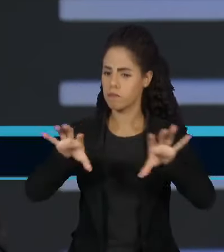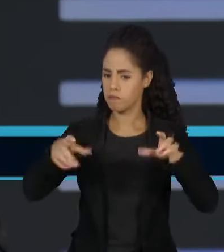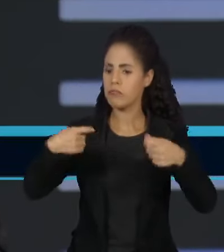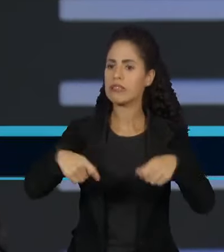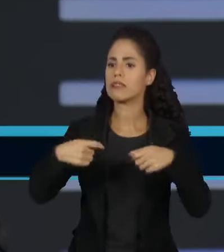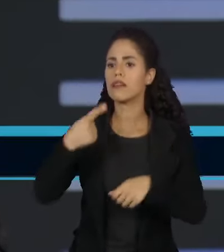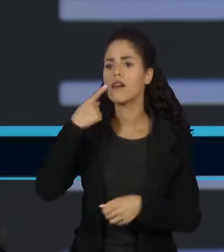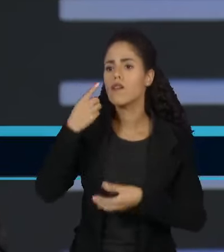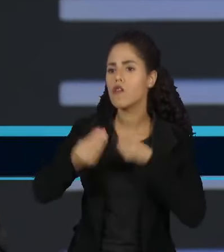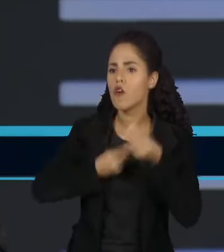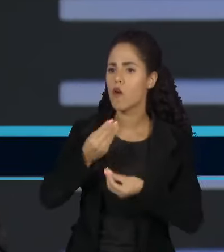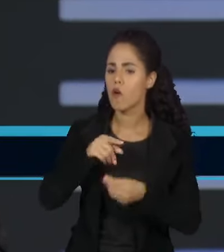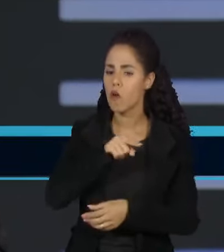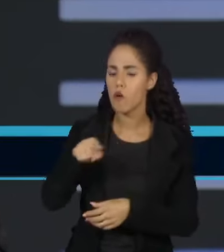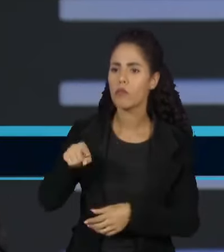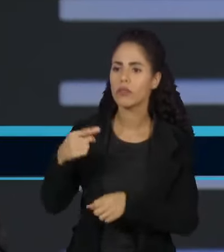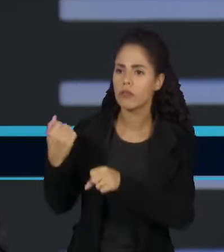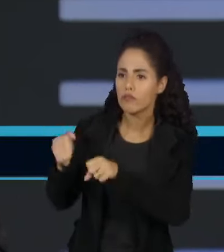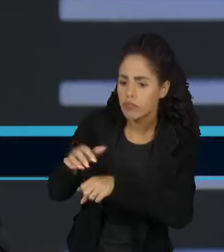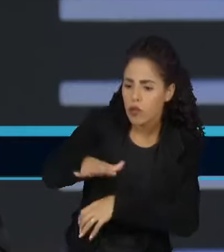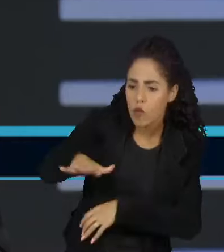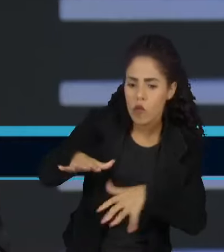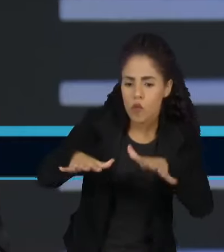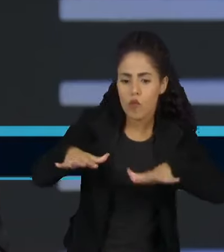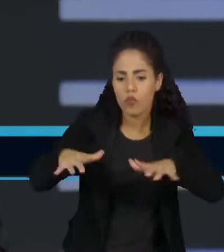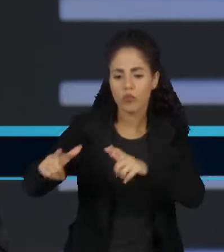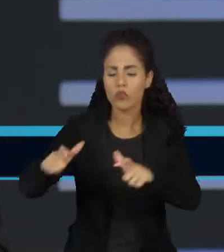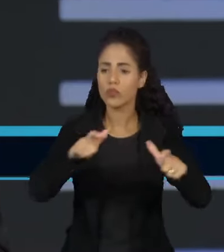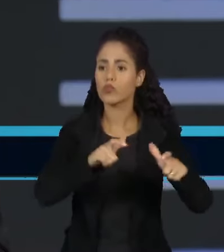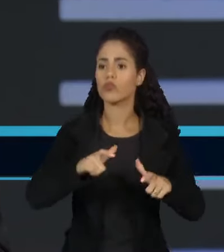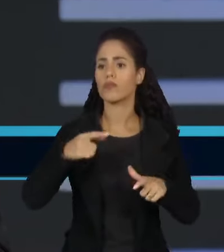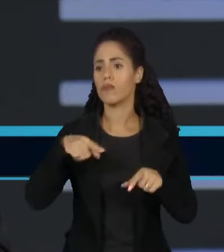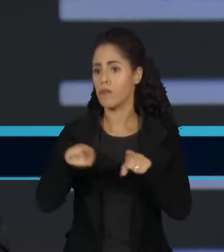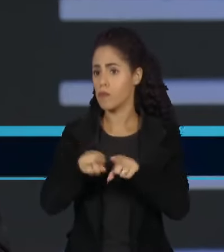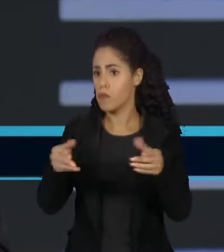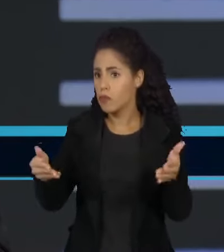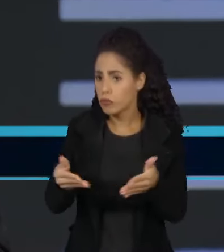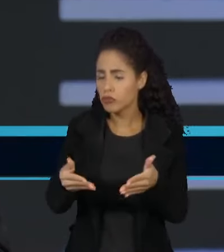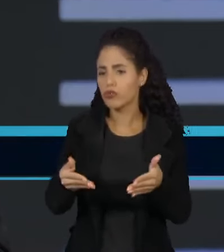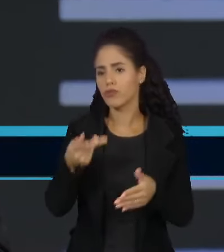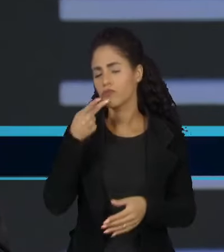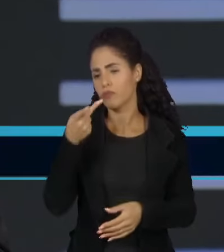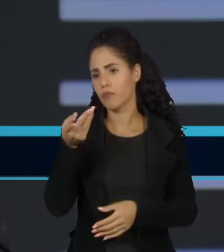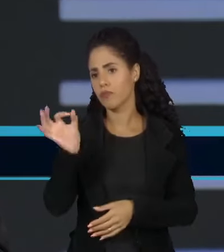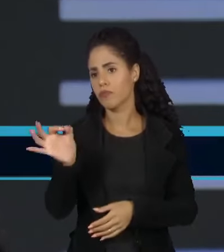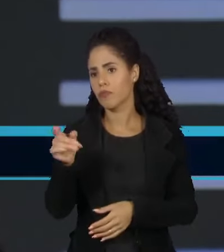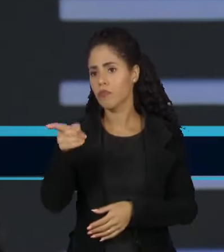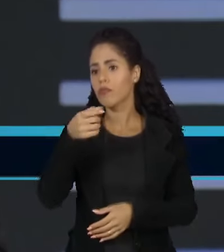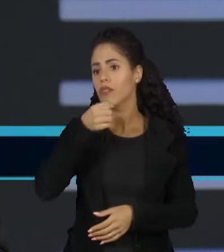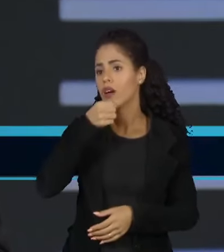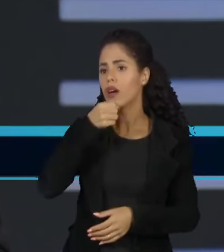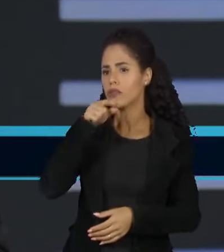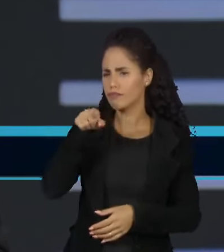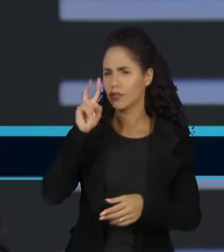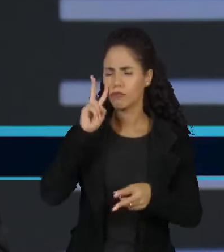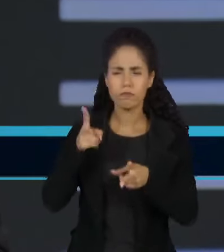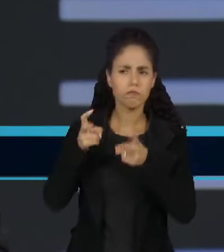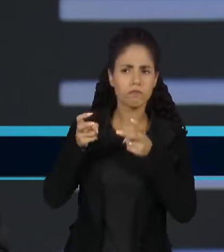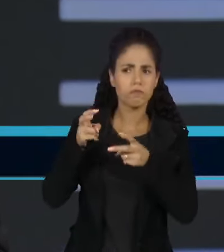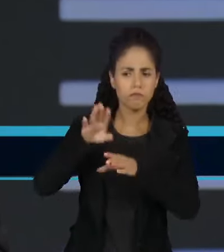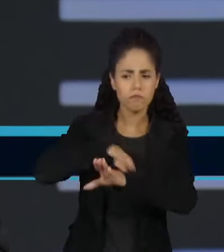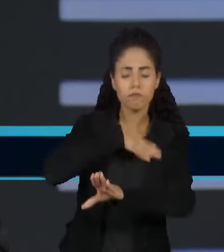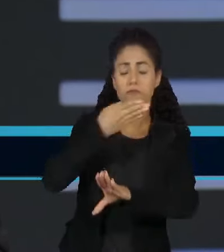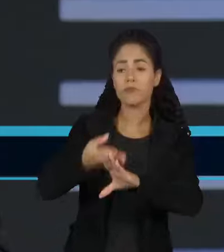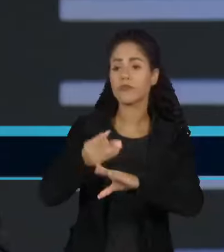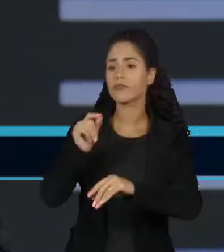da construção da infraestrutura desses lugares. Estava comentando hoje, numa das entrevistas que eu ouvi ao longo do dia, você